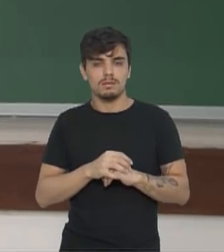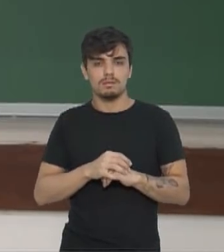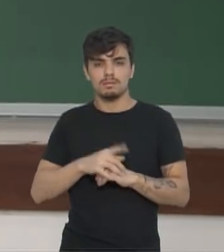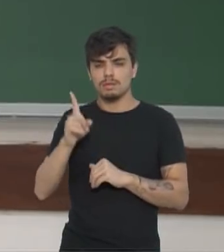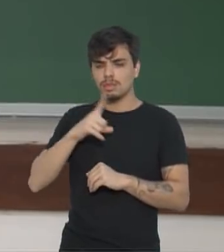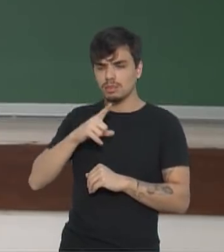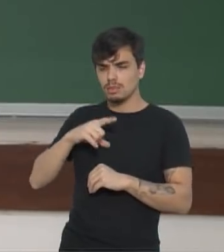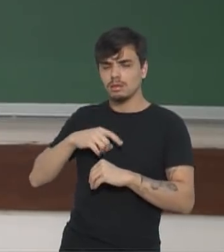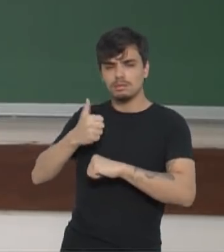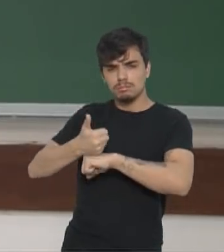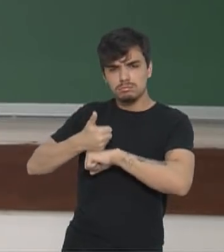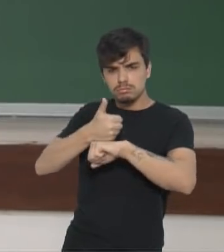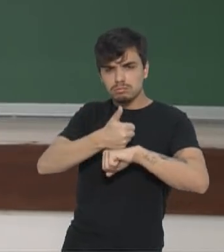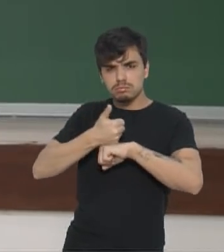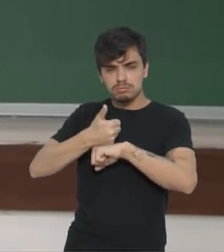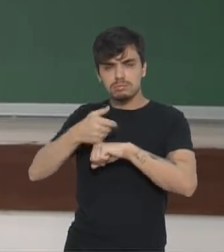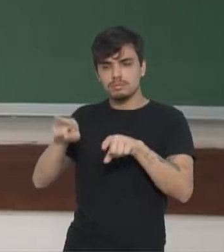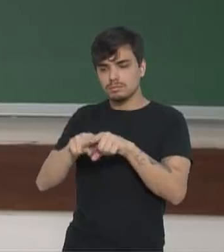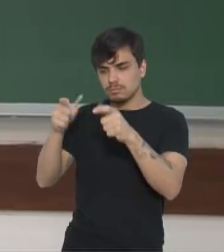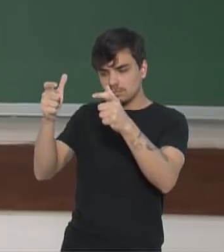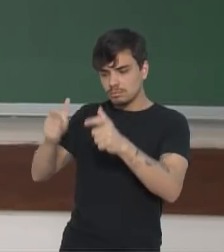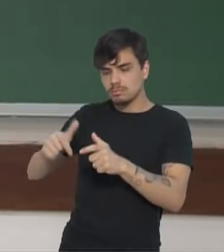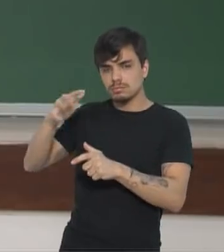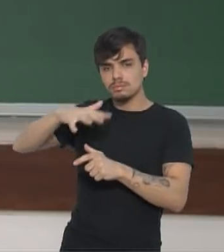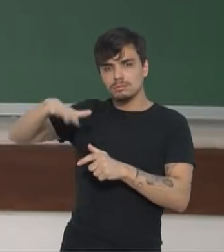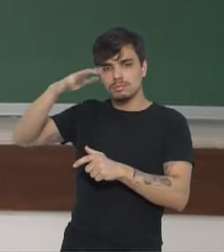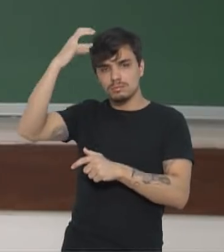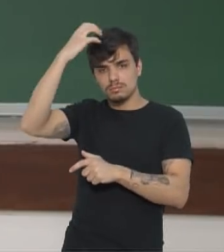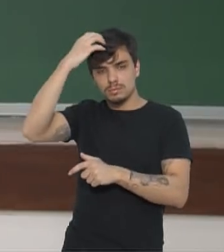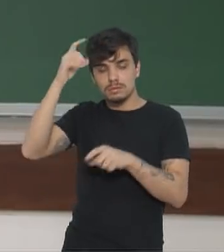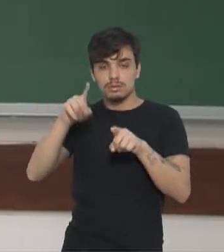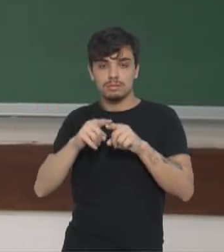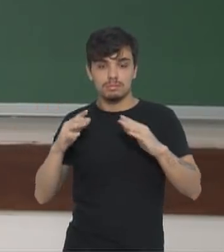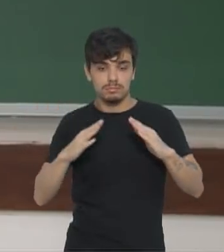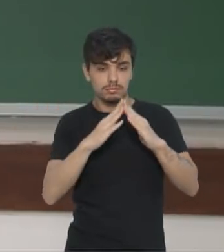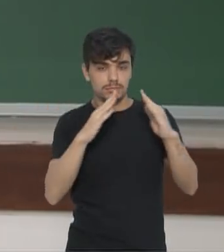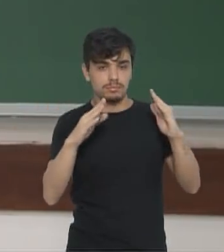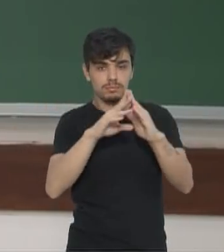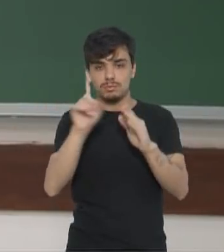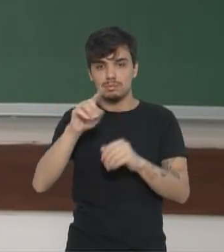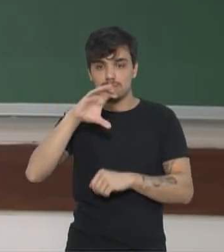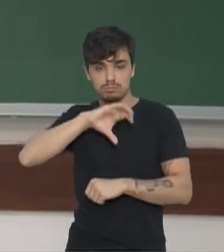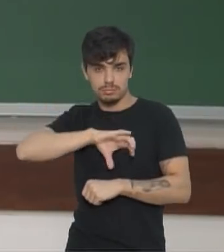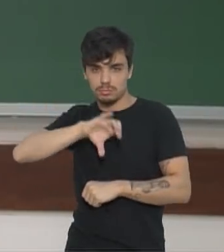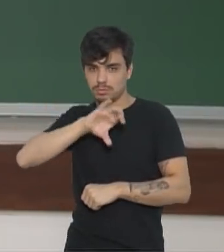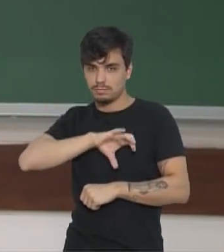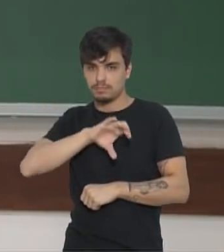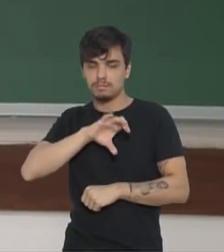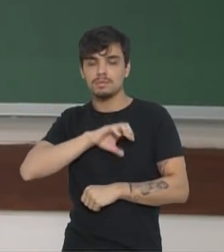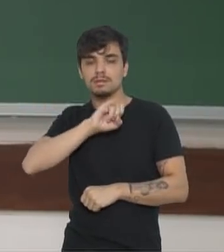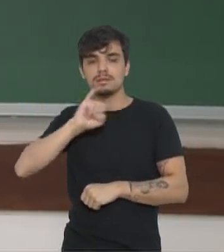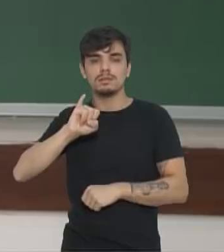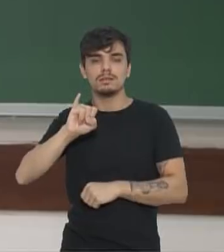um domínio dos reinos de Leão e Castela. Não é Portugal ainda.